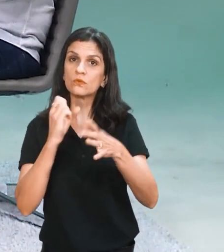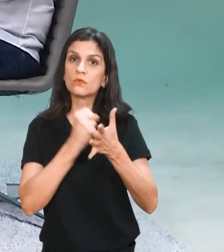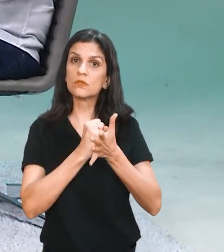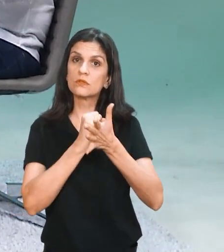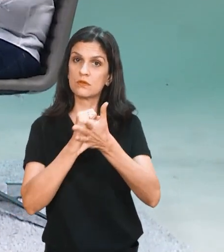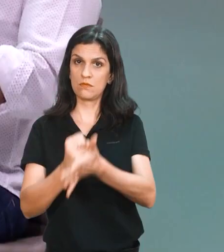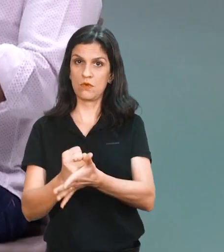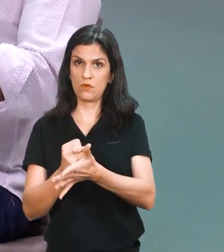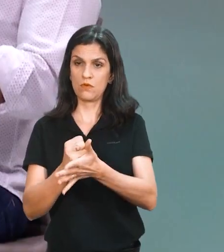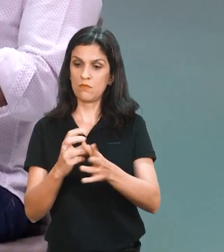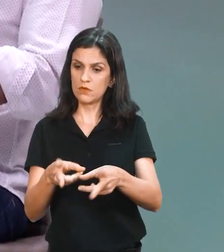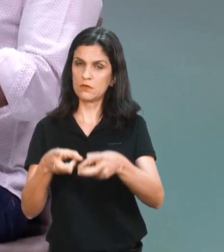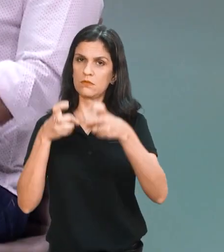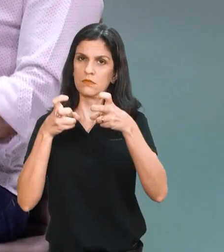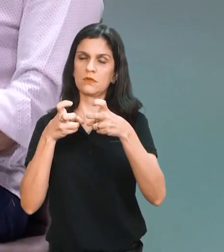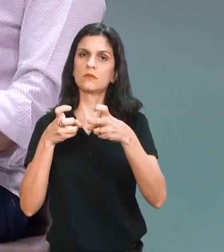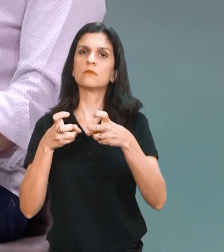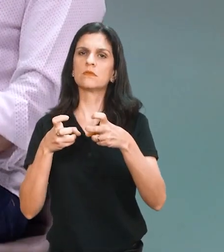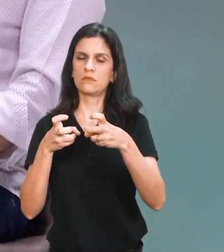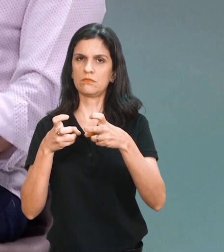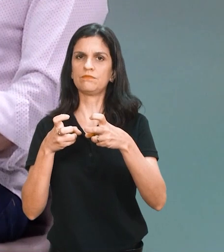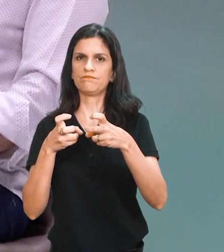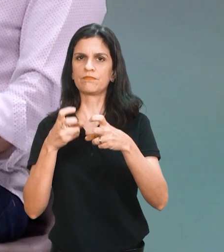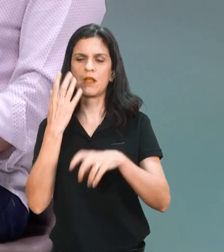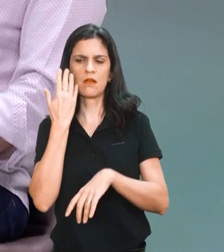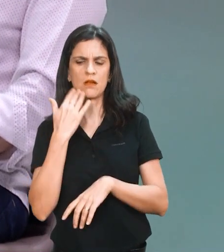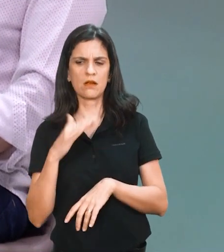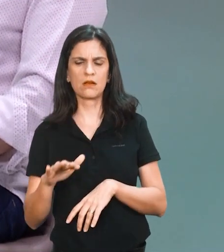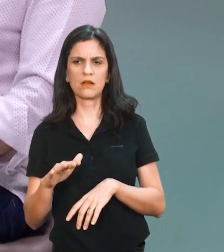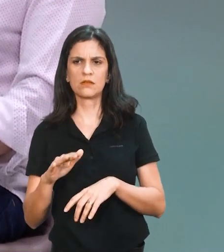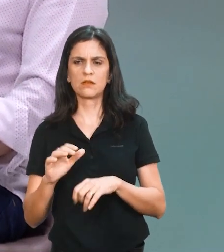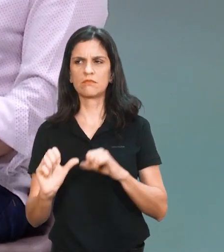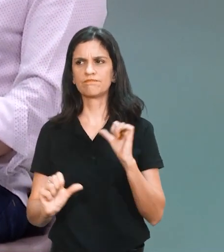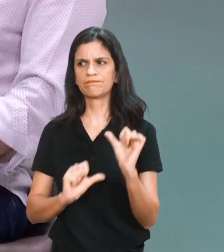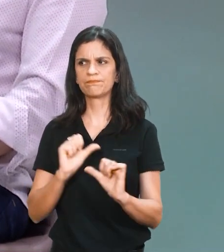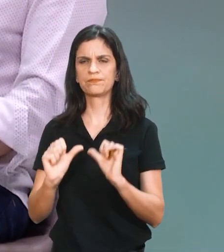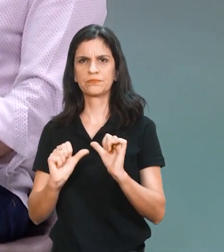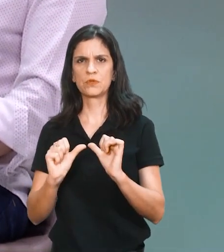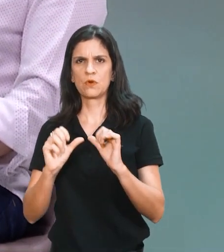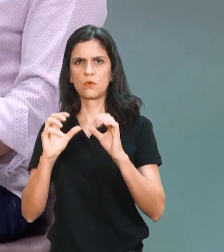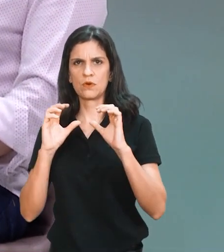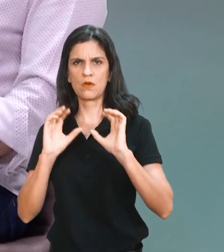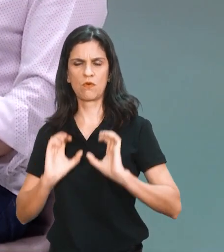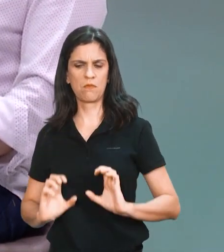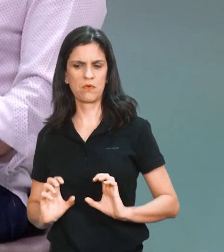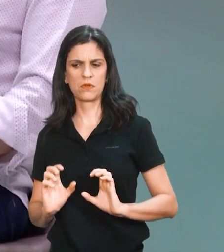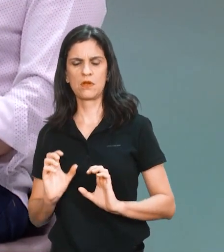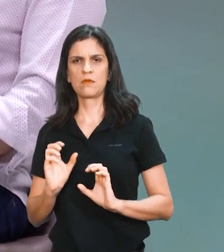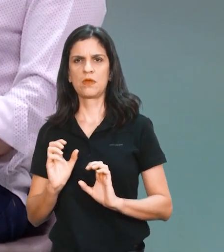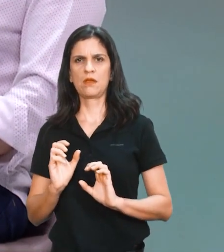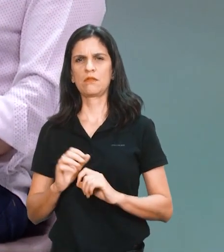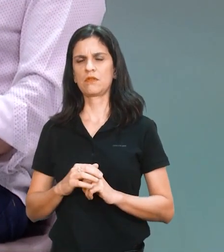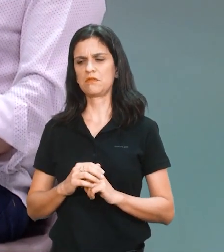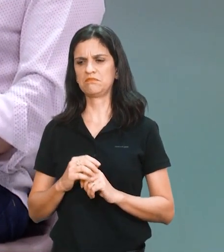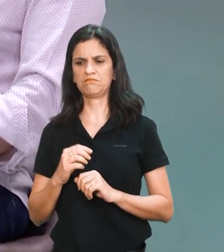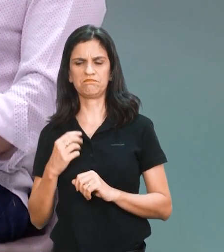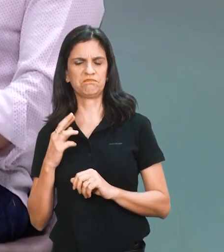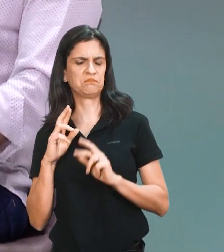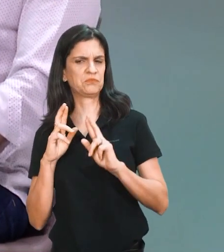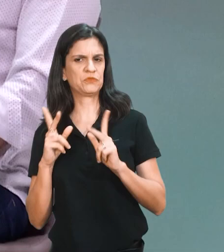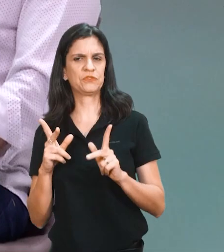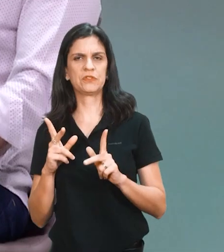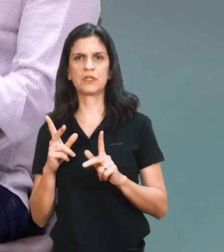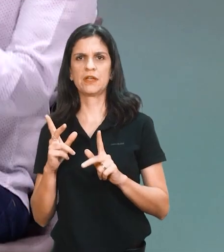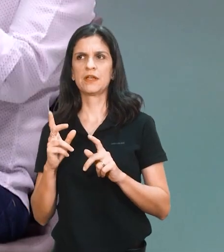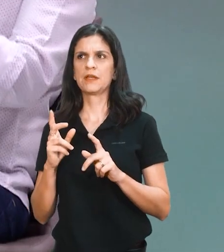consiga ter esse olhar mais atento. Que se uma criança mudou o comportamento, alguma coisa está acontecendo. Ou ela está sofrendo algum tipo de violência, pode